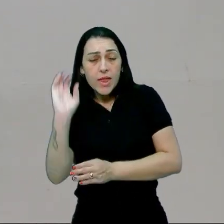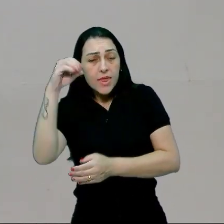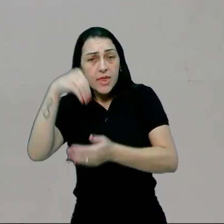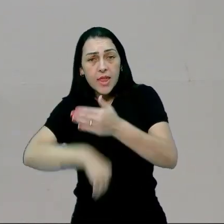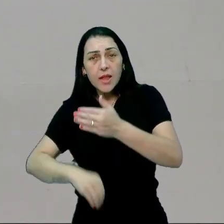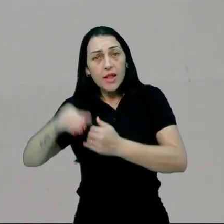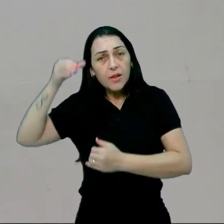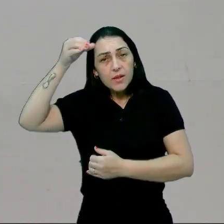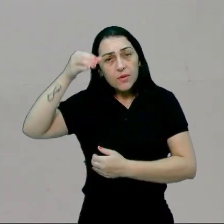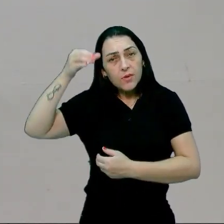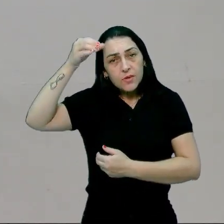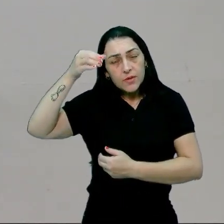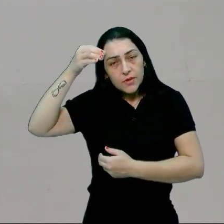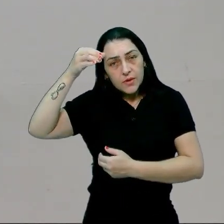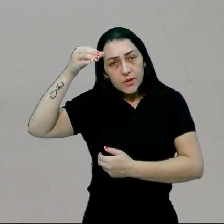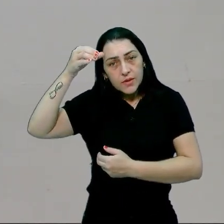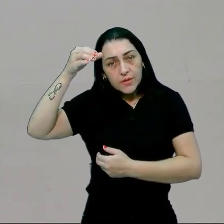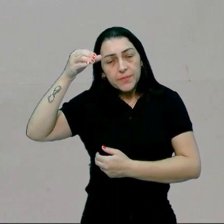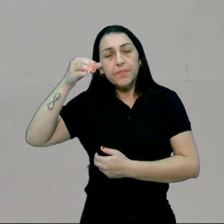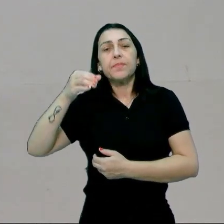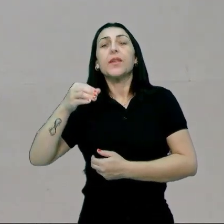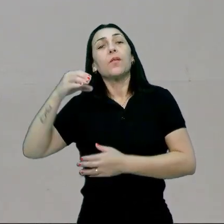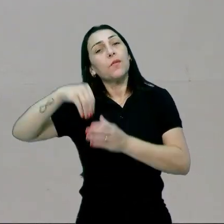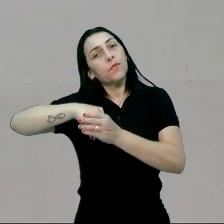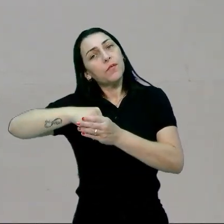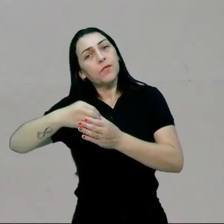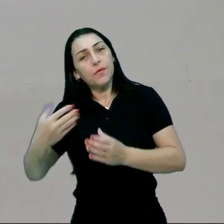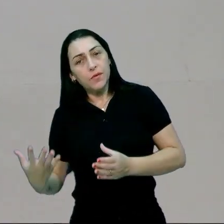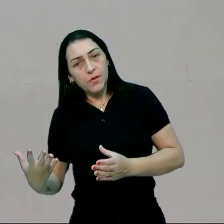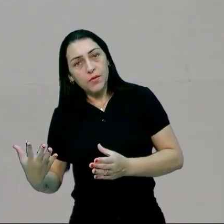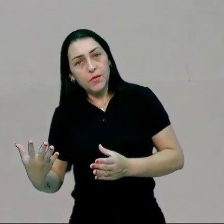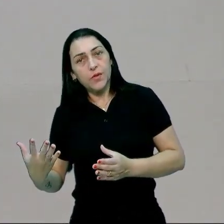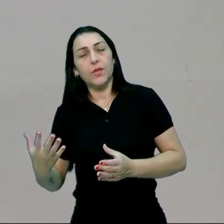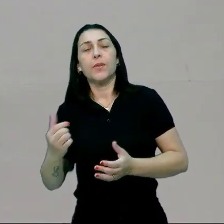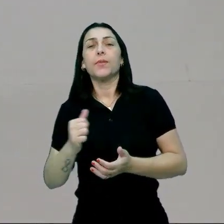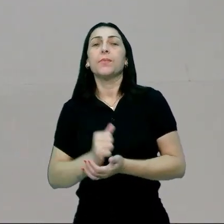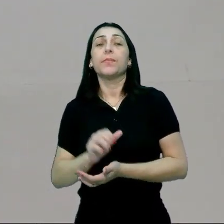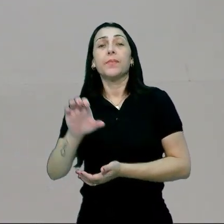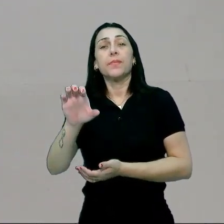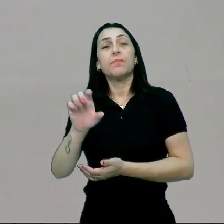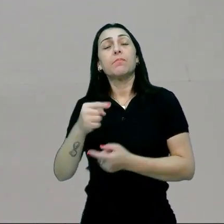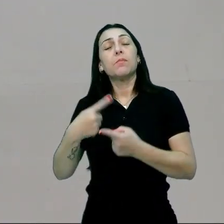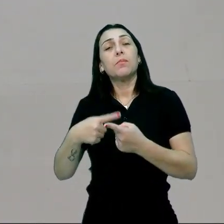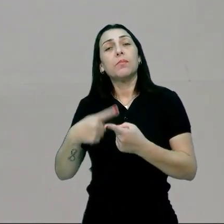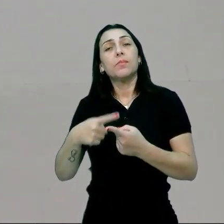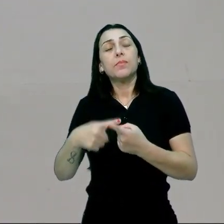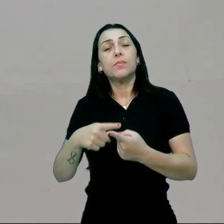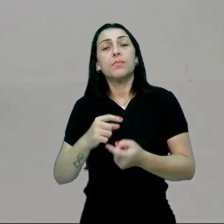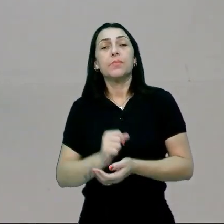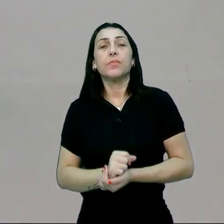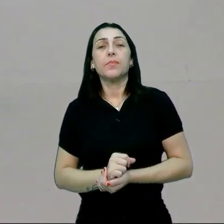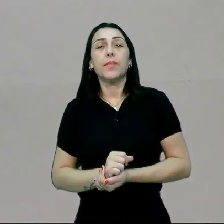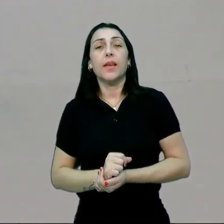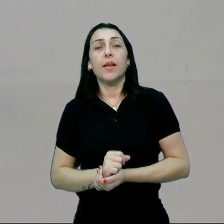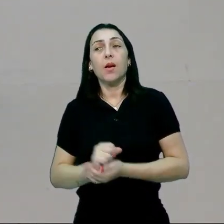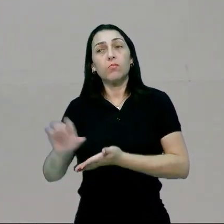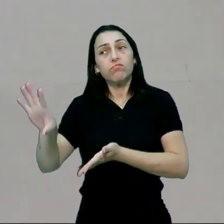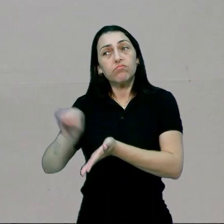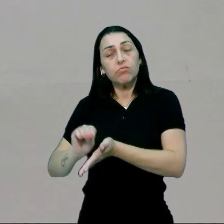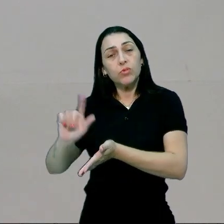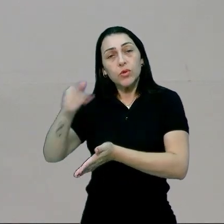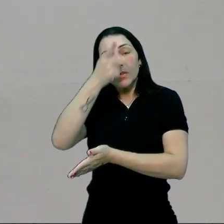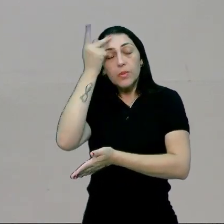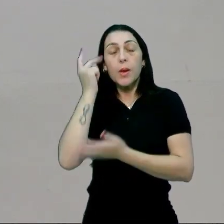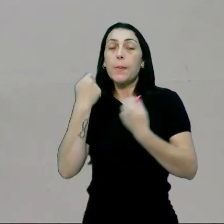dentro da nossa consciência individual, eles são exteriores por conta disso. E eles precisam